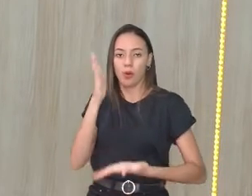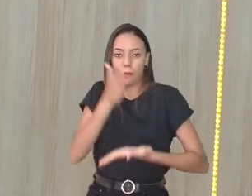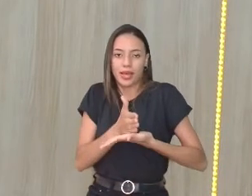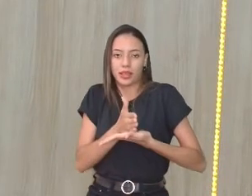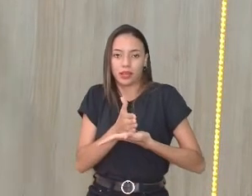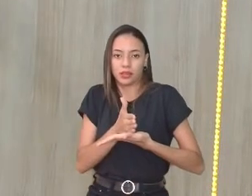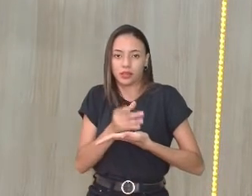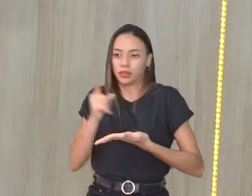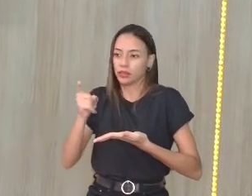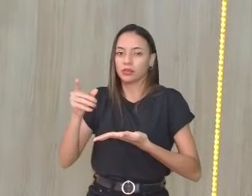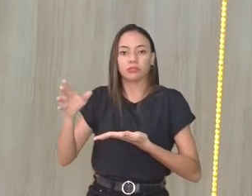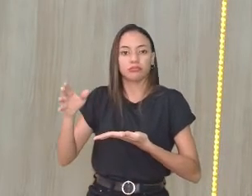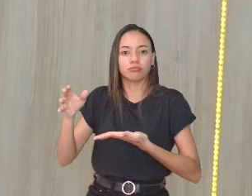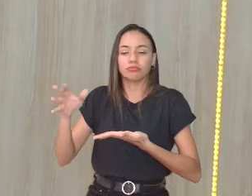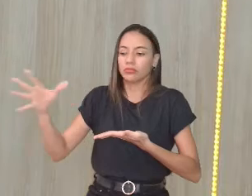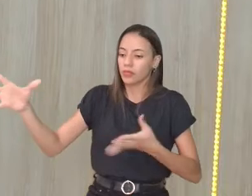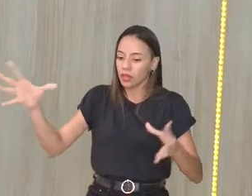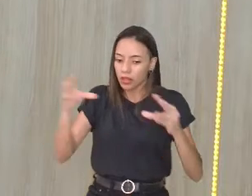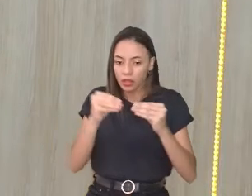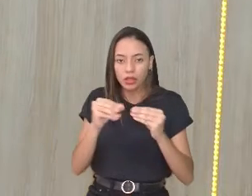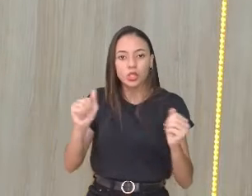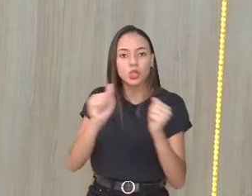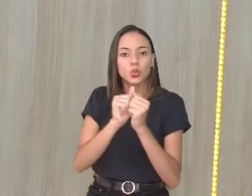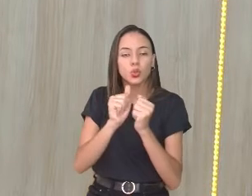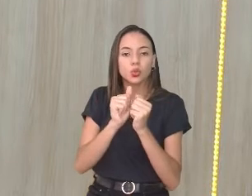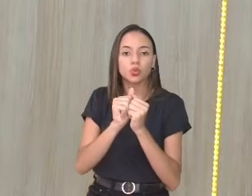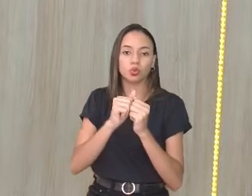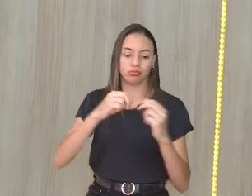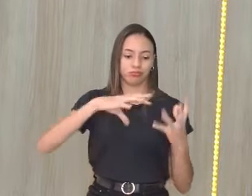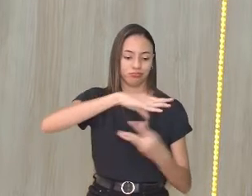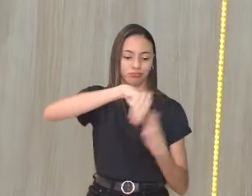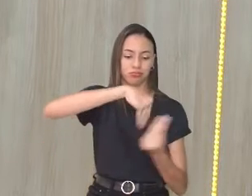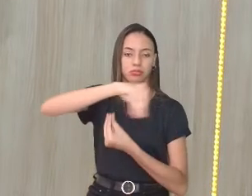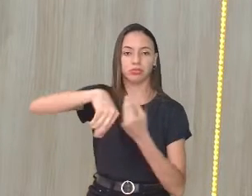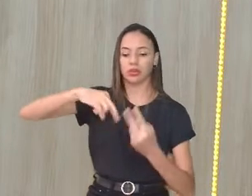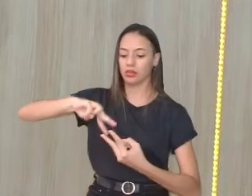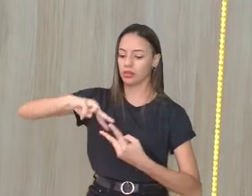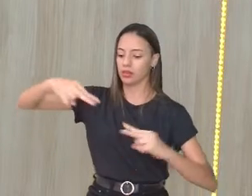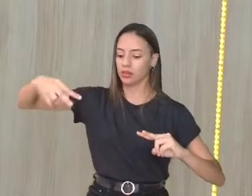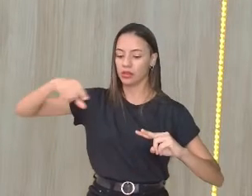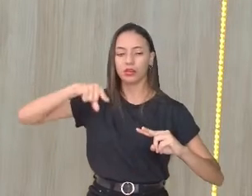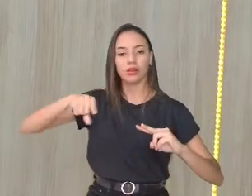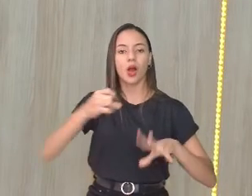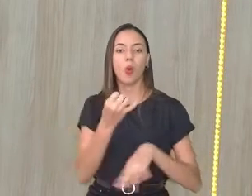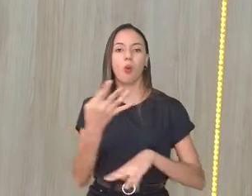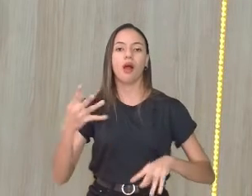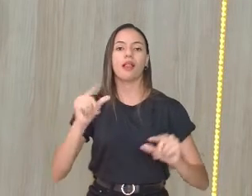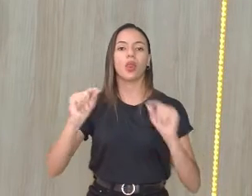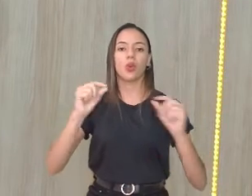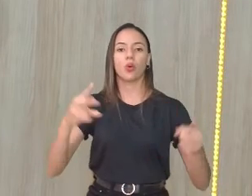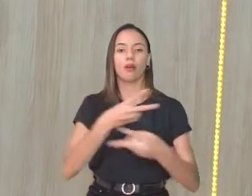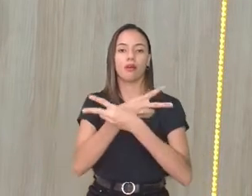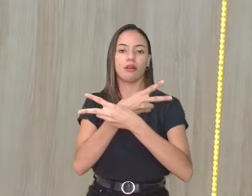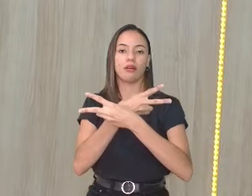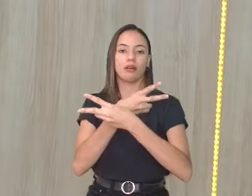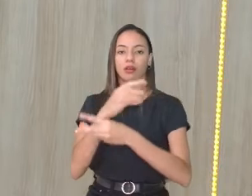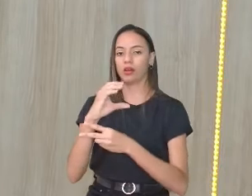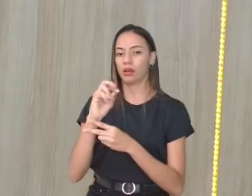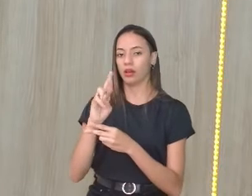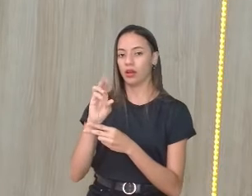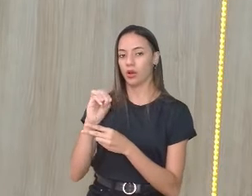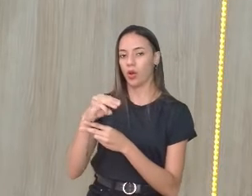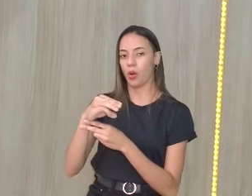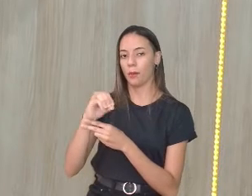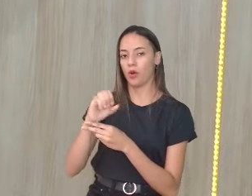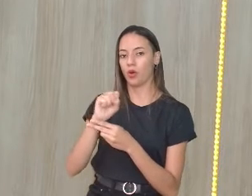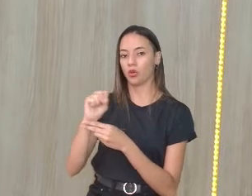juntam, o DNA se mistura e aí vai ter a quantidade de cromossomo correta, entendeu,